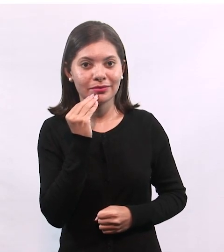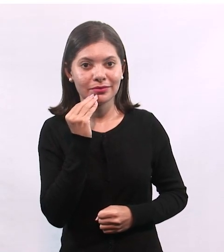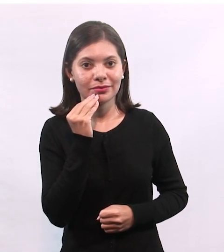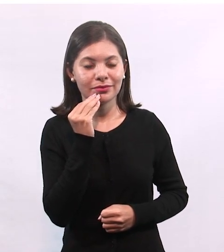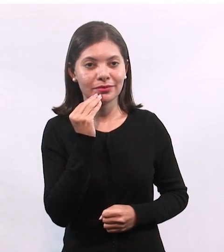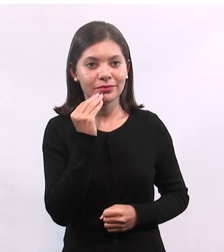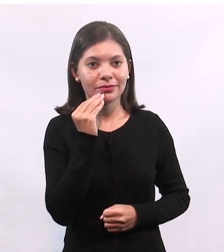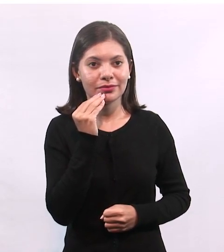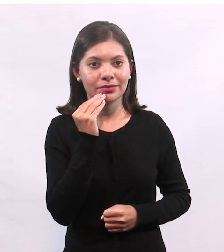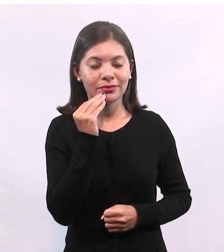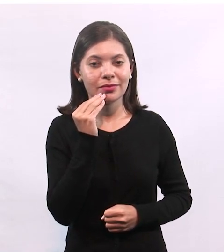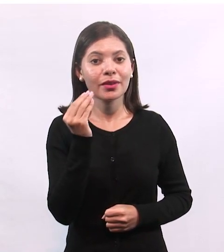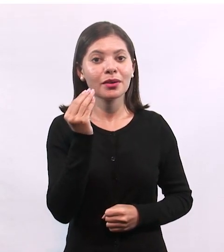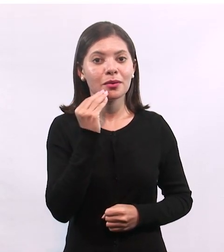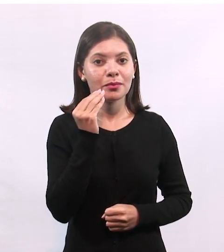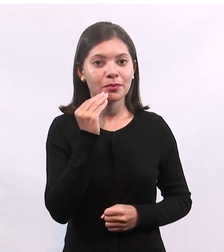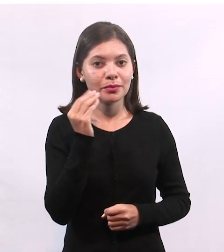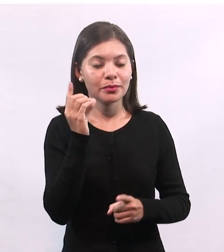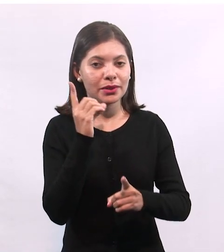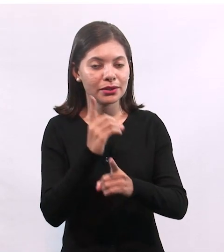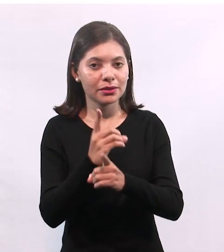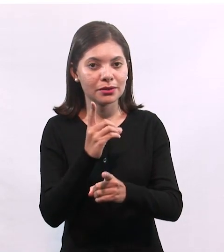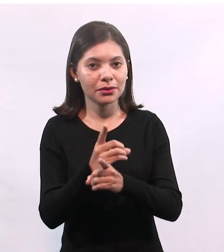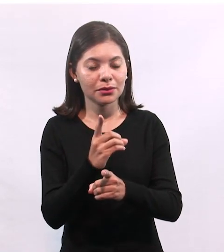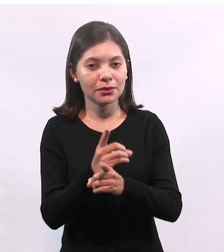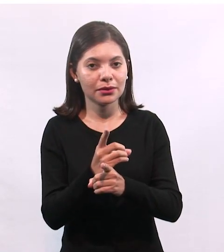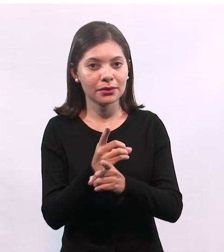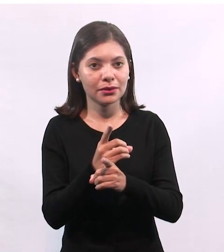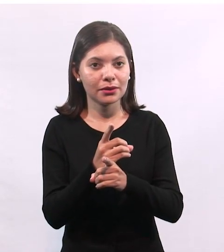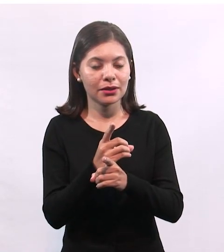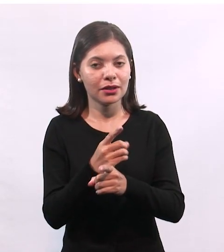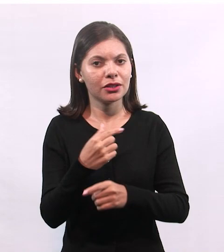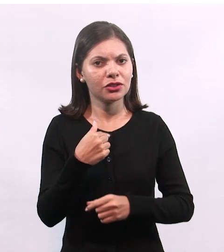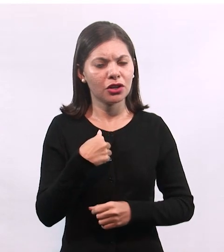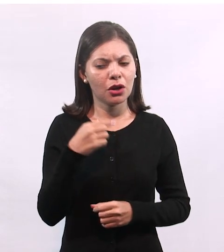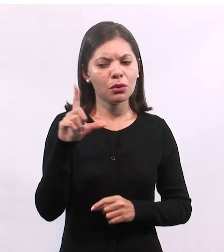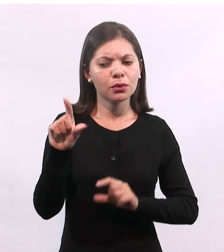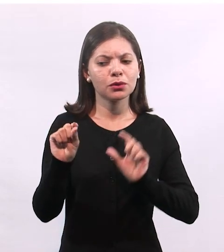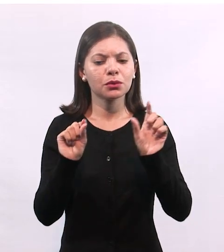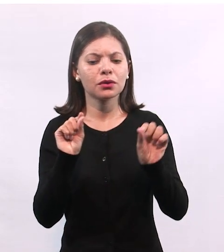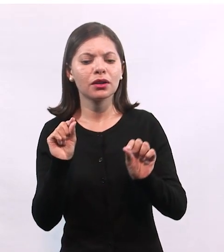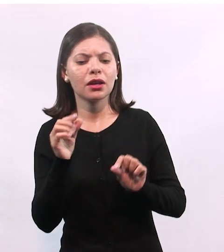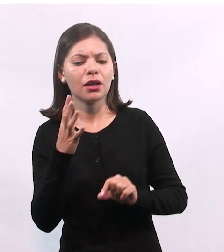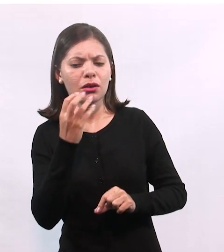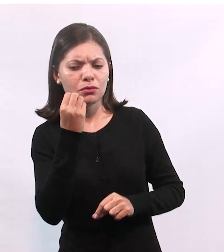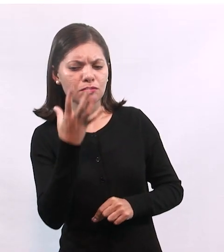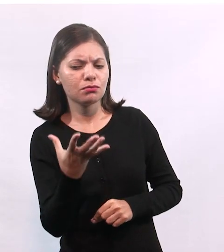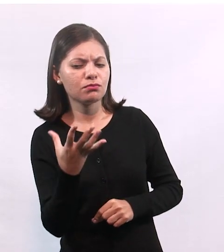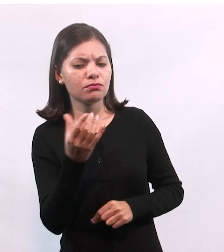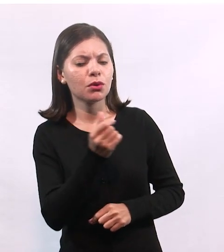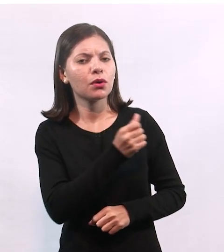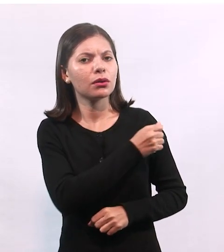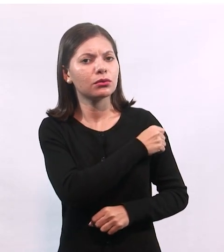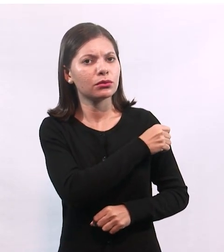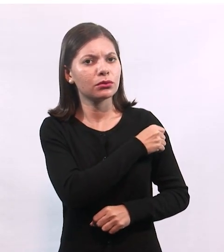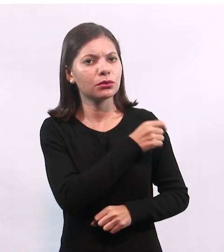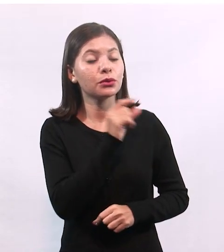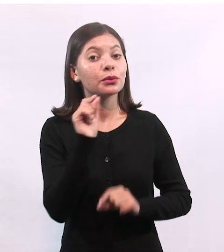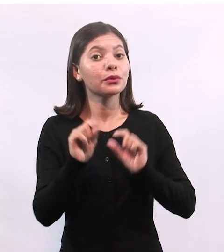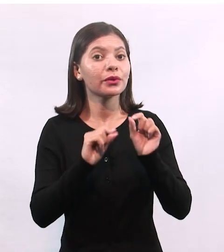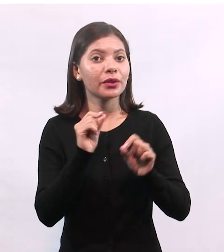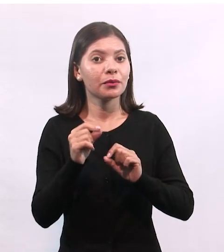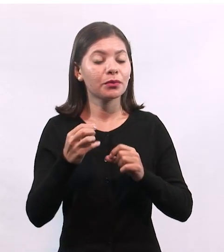a gente já viu que para achar a probabilidade de eu escolher um bom aluno vai ser